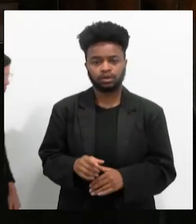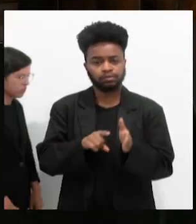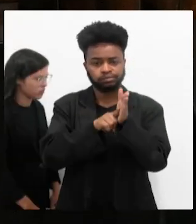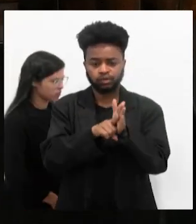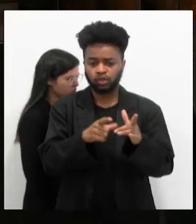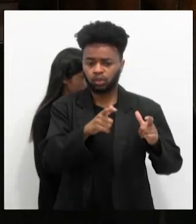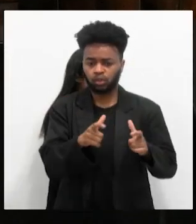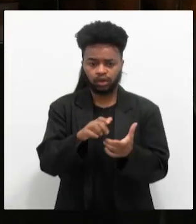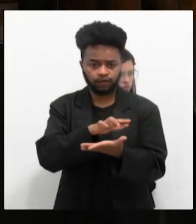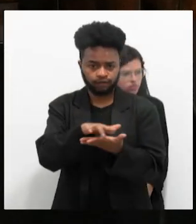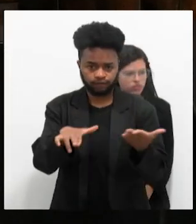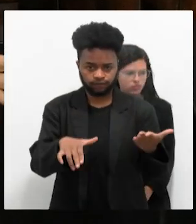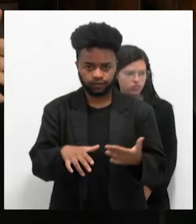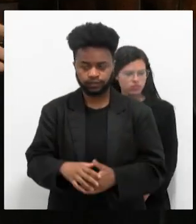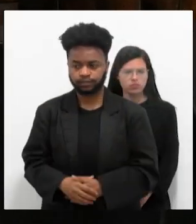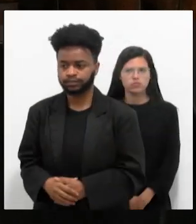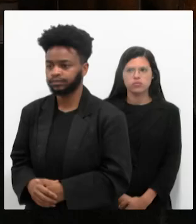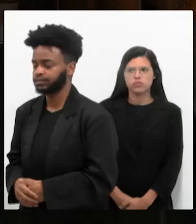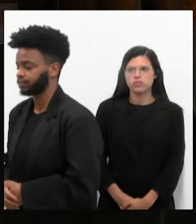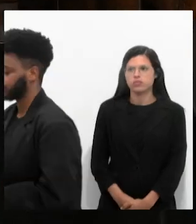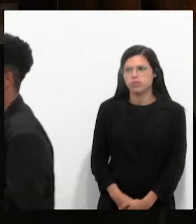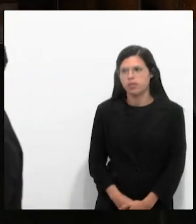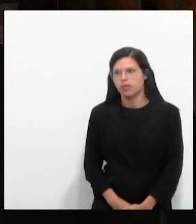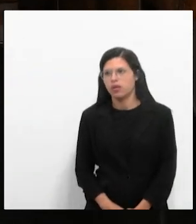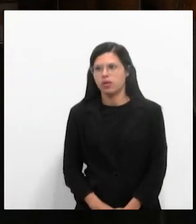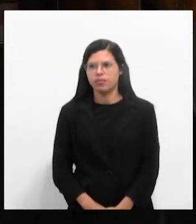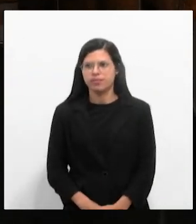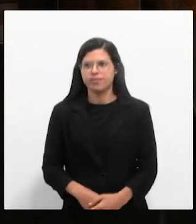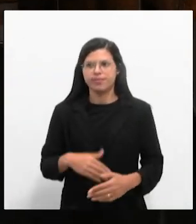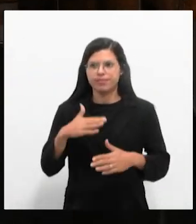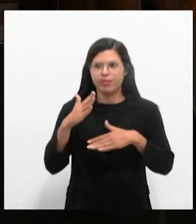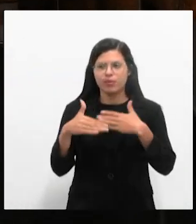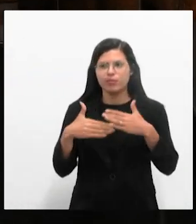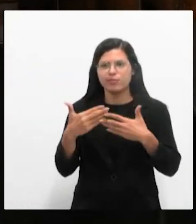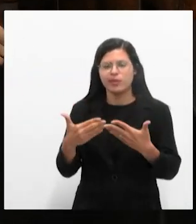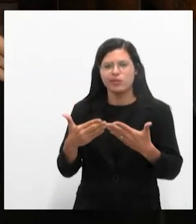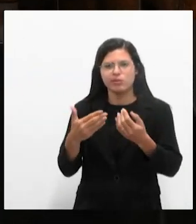estações, linhas, etc. Processo de deterioração,